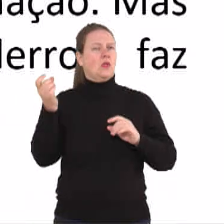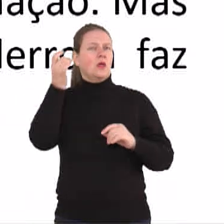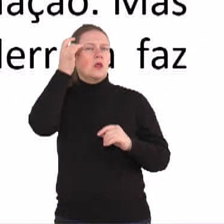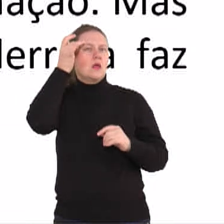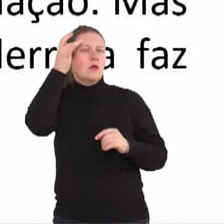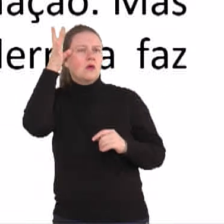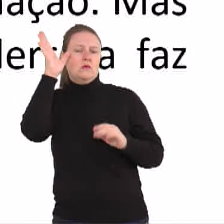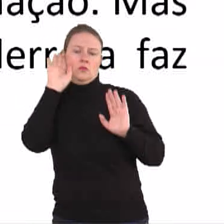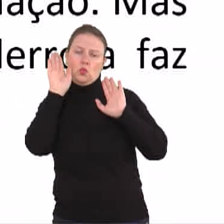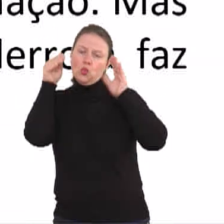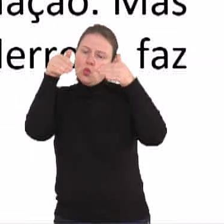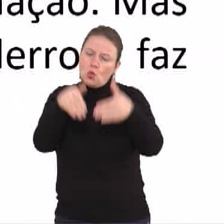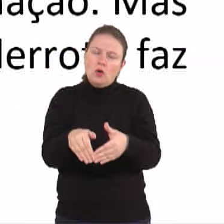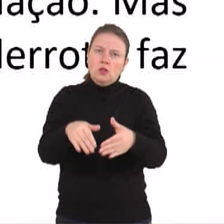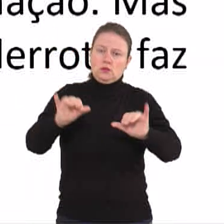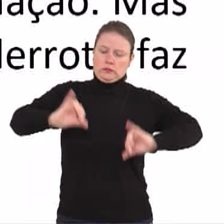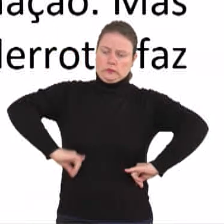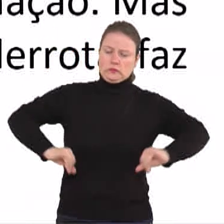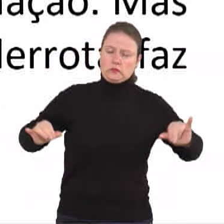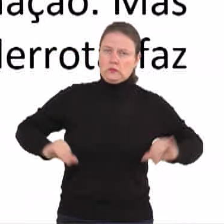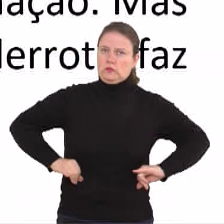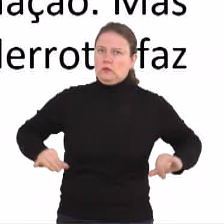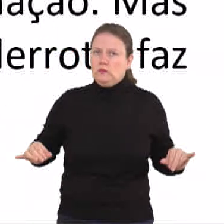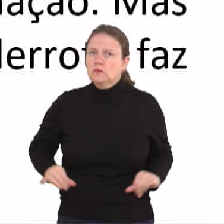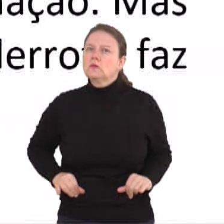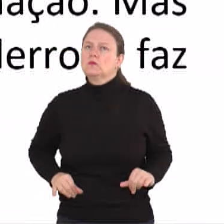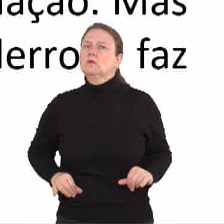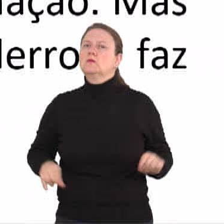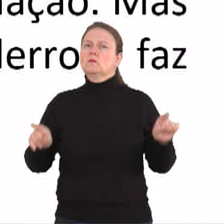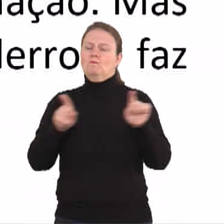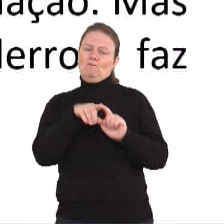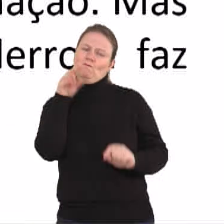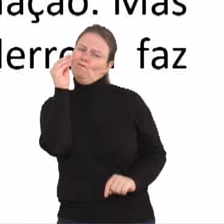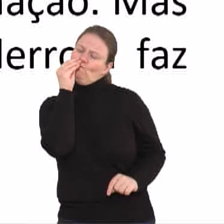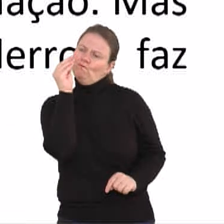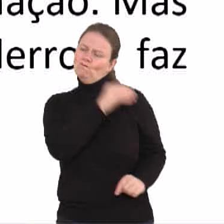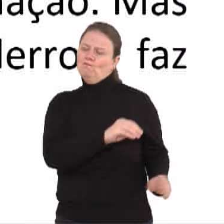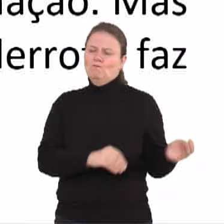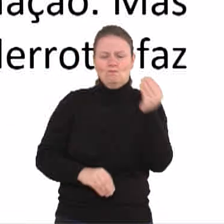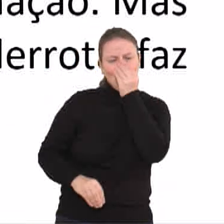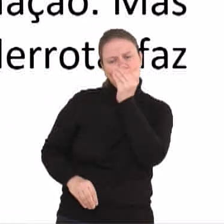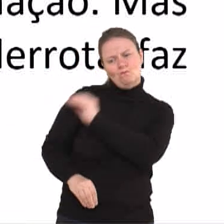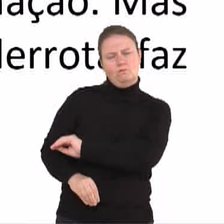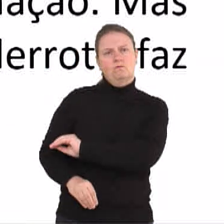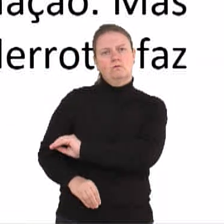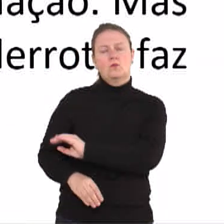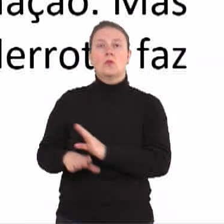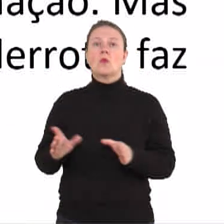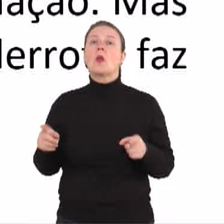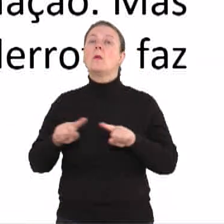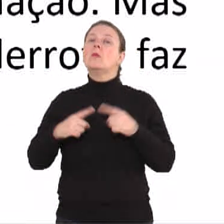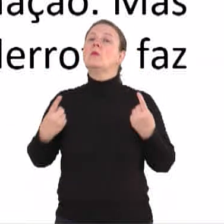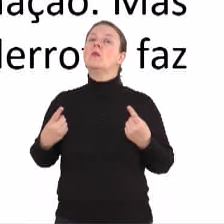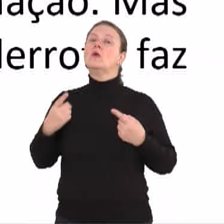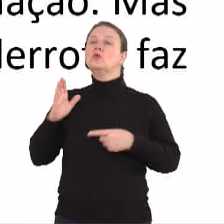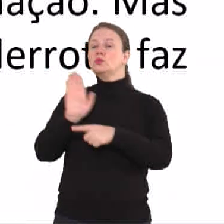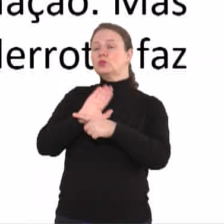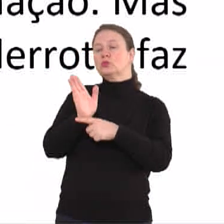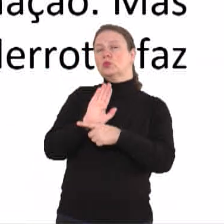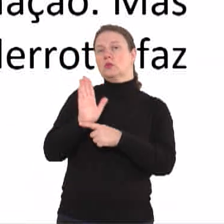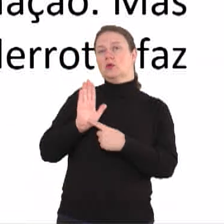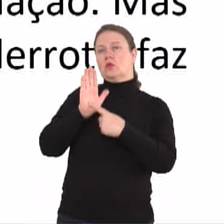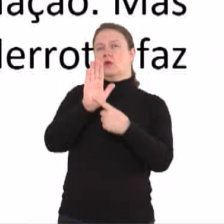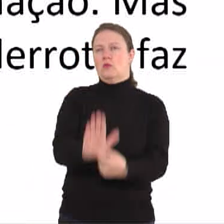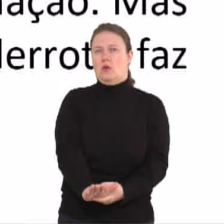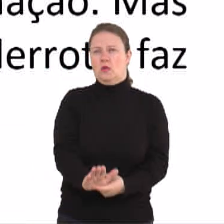fácil focar no sofrimento oriundo da discriminação. Mas, ao invés disso, a trama mostra que cada derrota